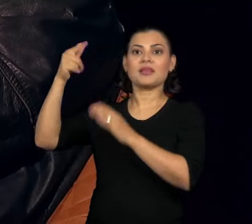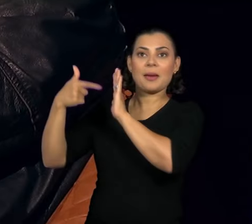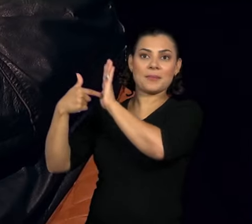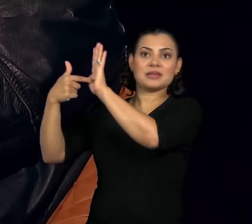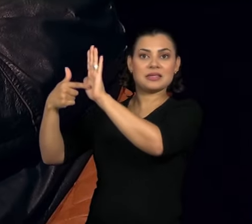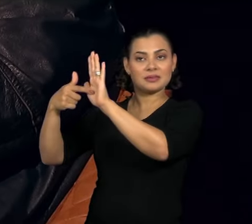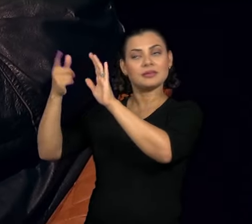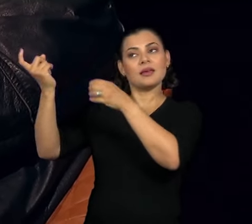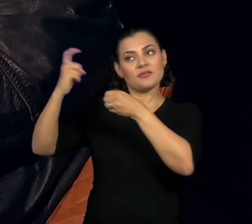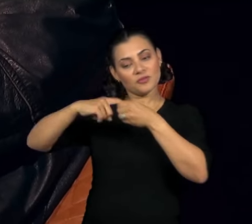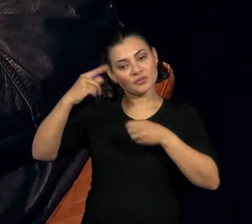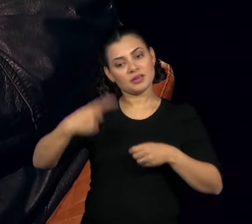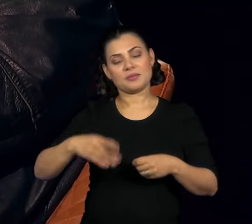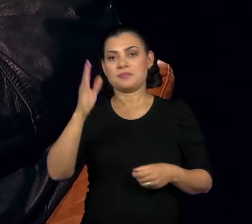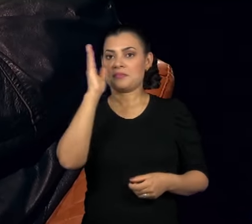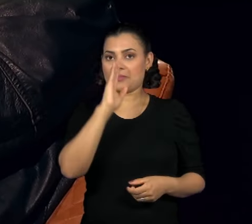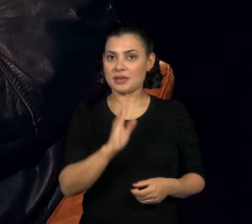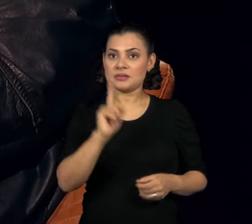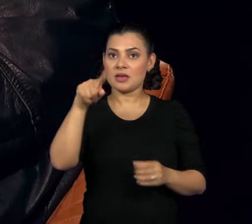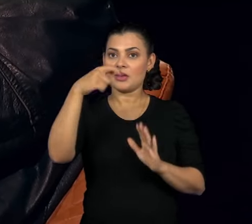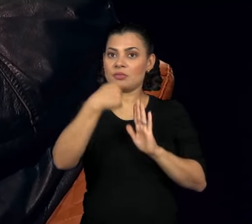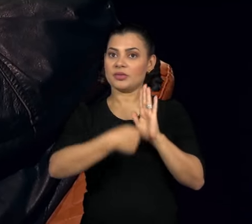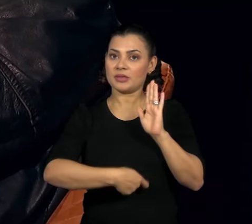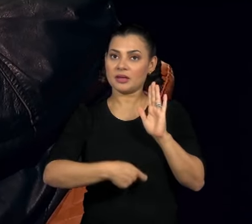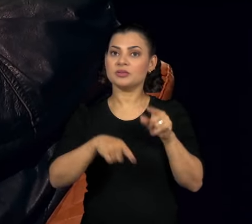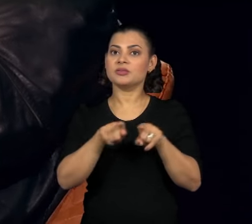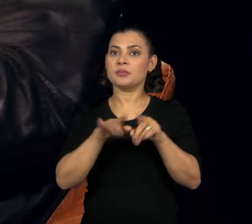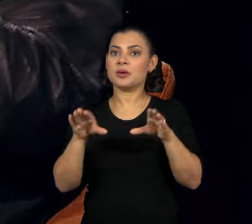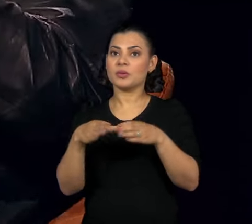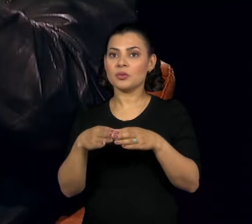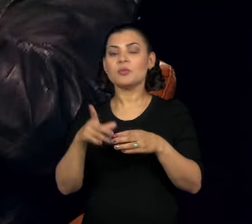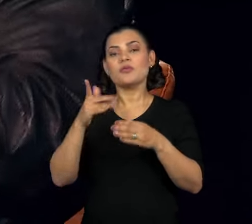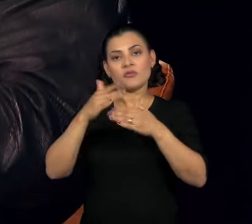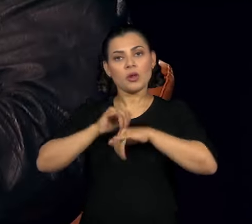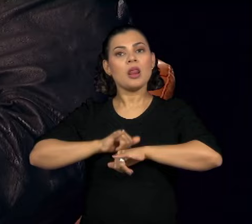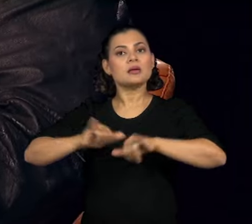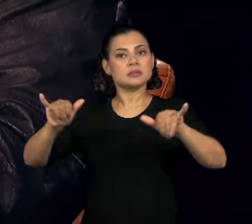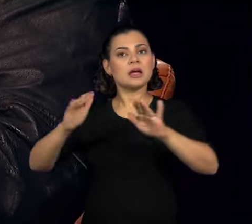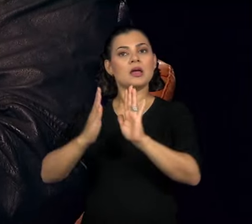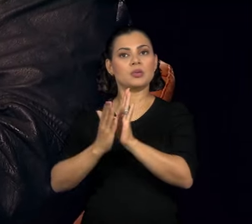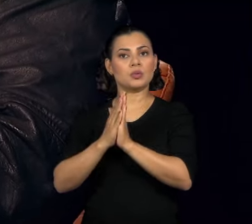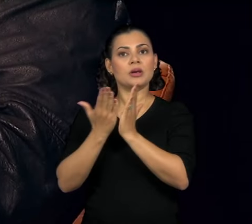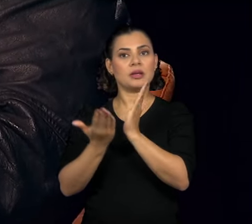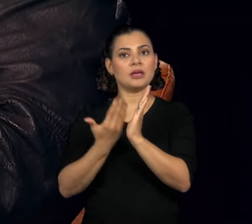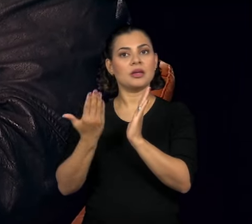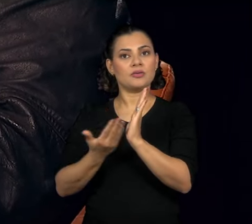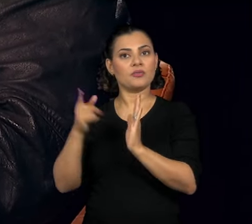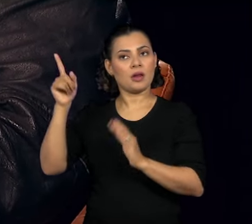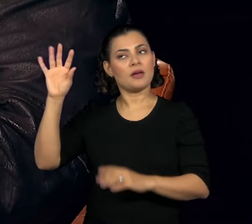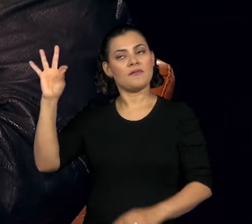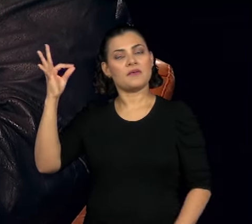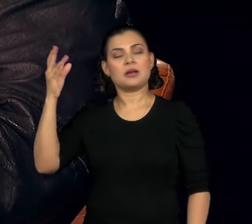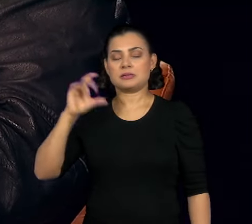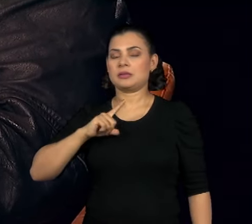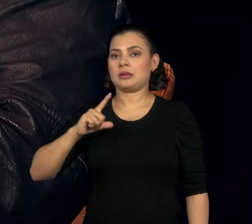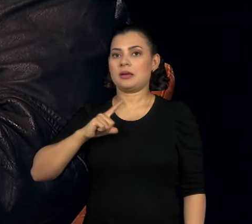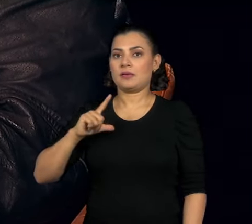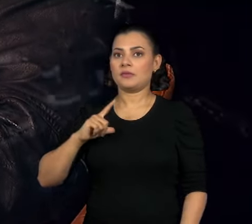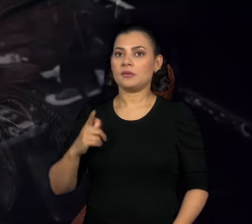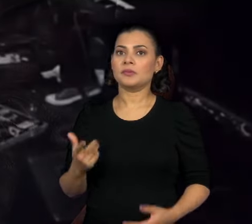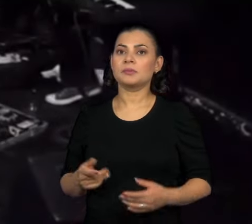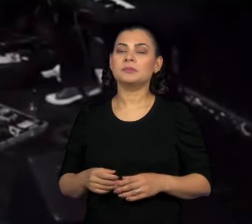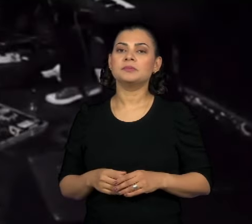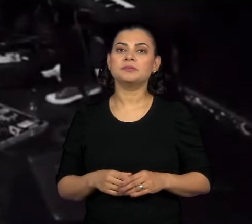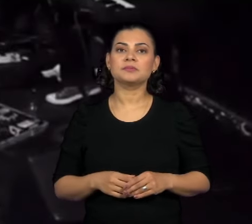França desse texto, a rapaziada lendo em francês. Foi lançado o livro na França, né? E é muito bacana, assim.